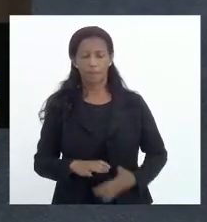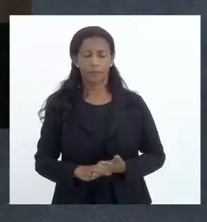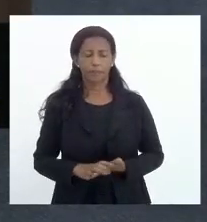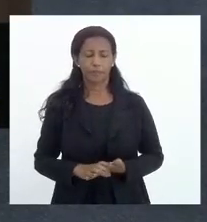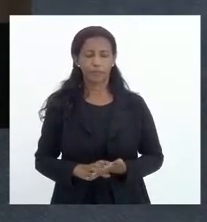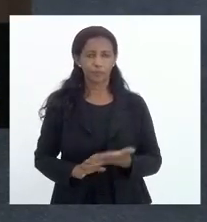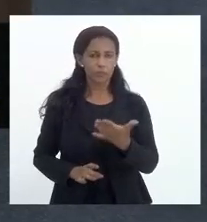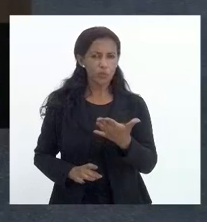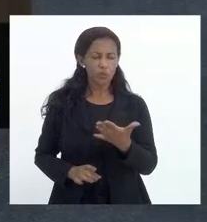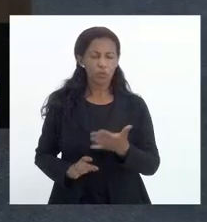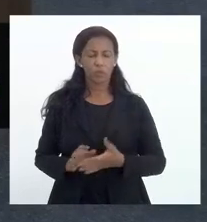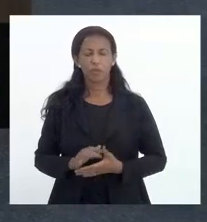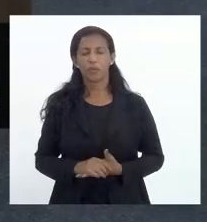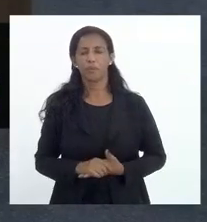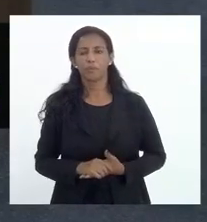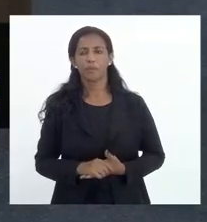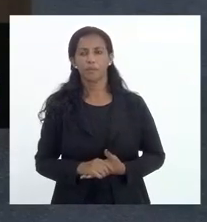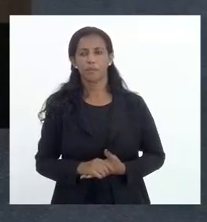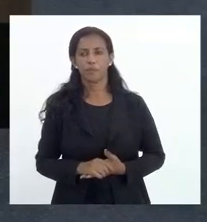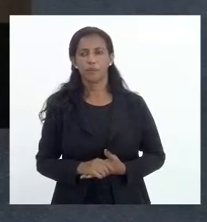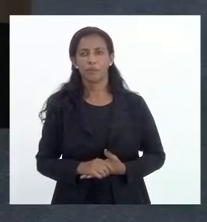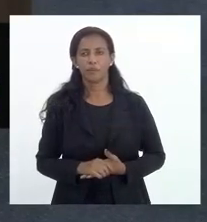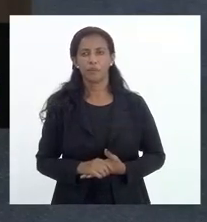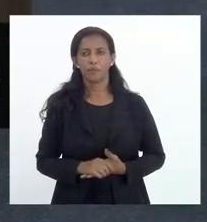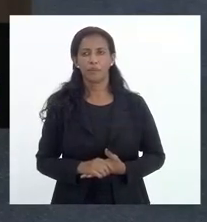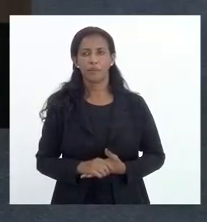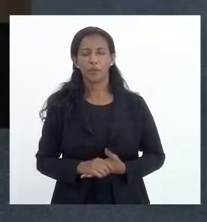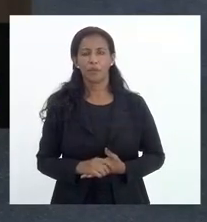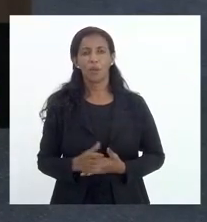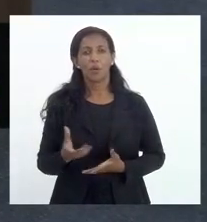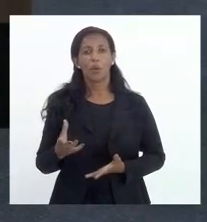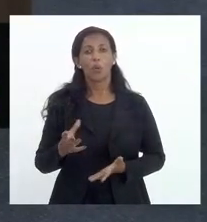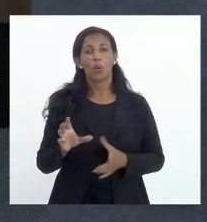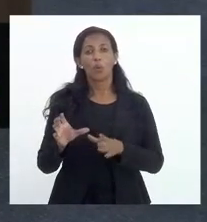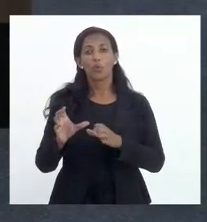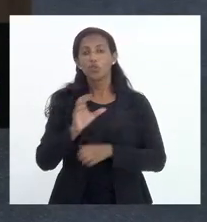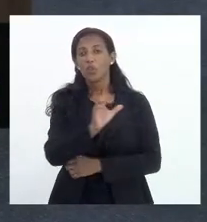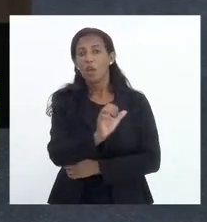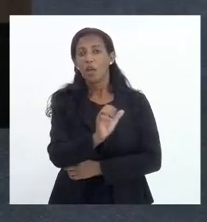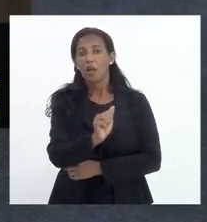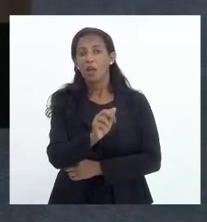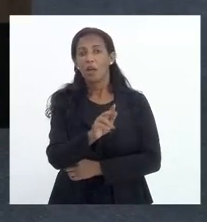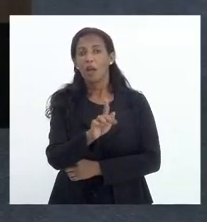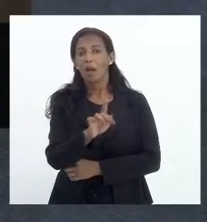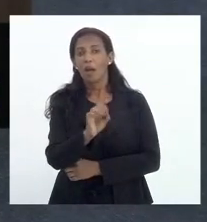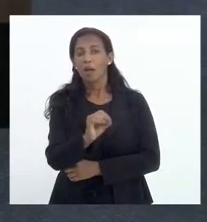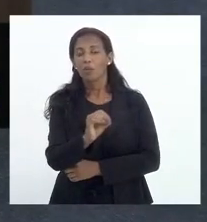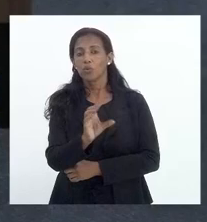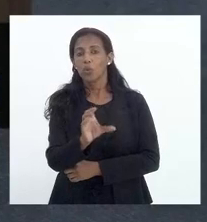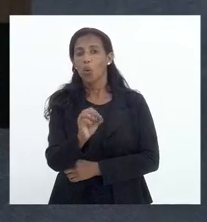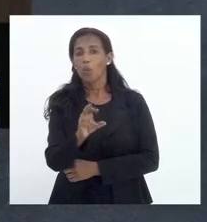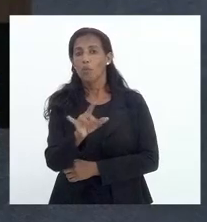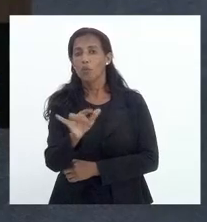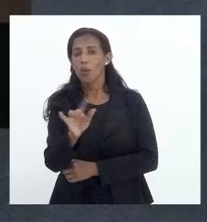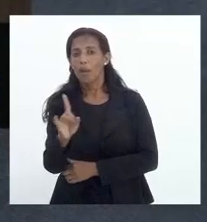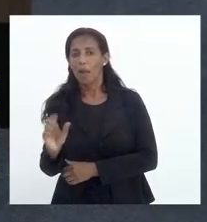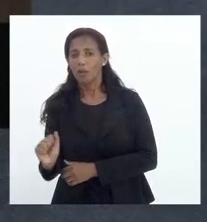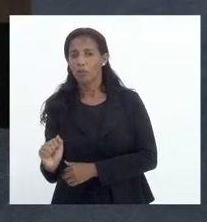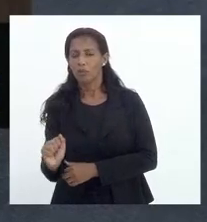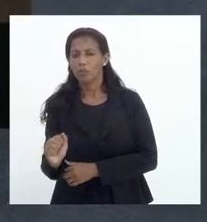ao se debater com os cargos comissionados da SEAP, o senhor viu que